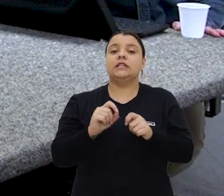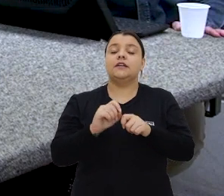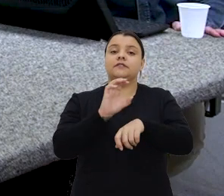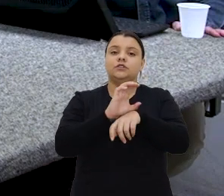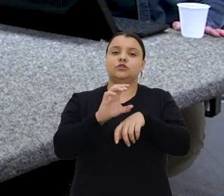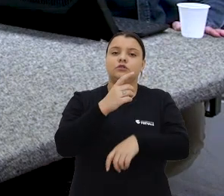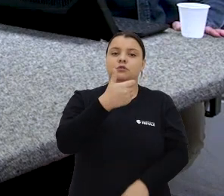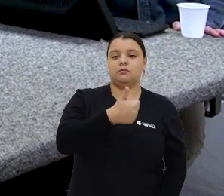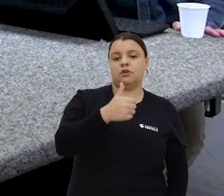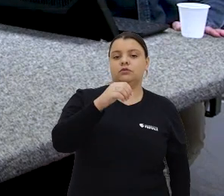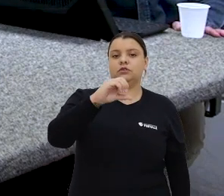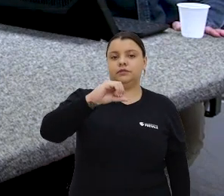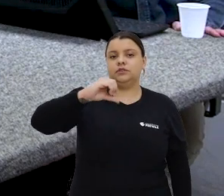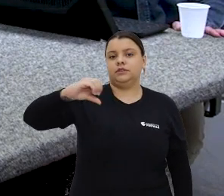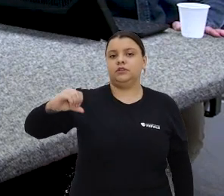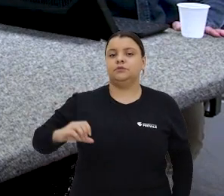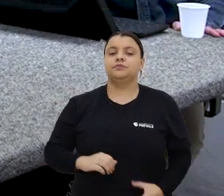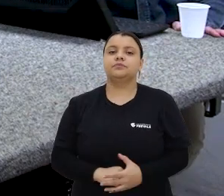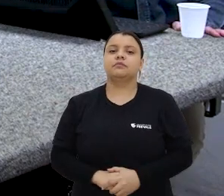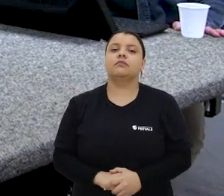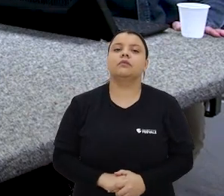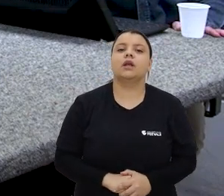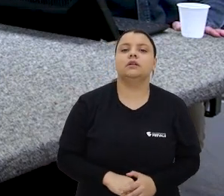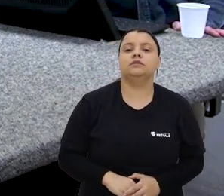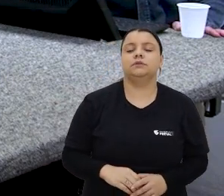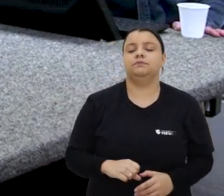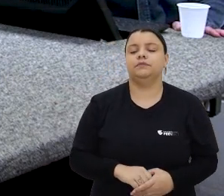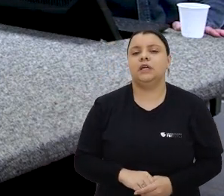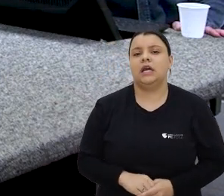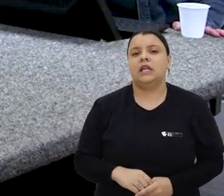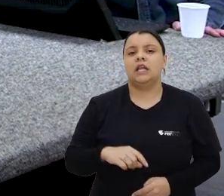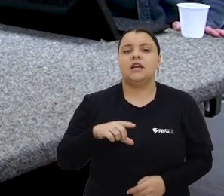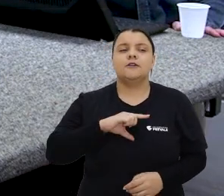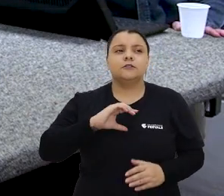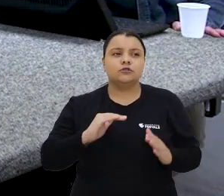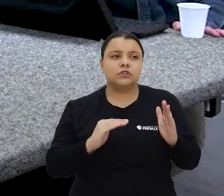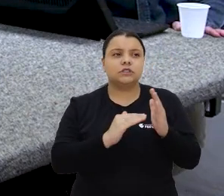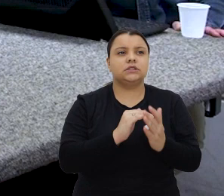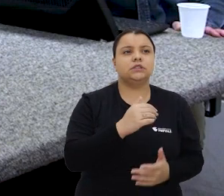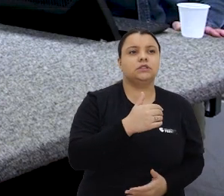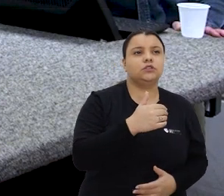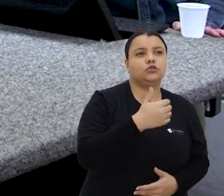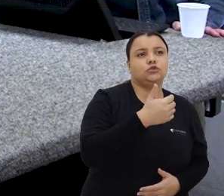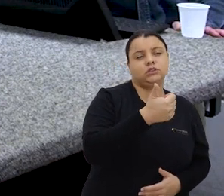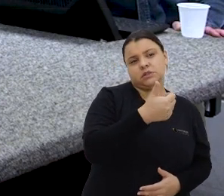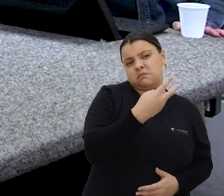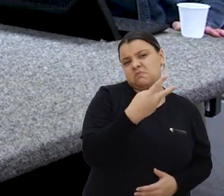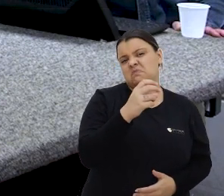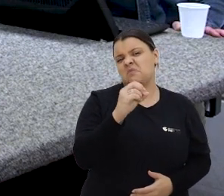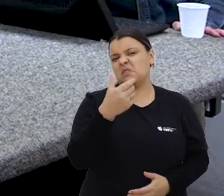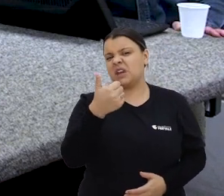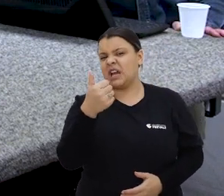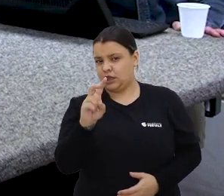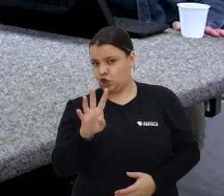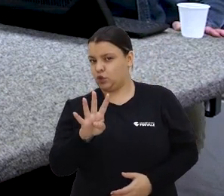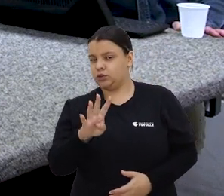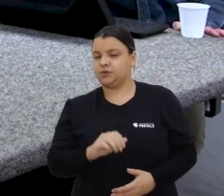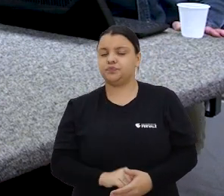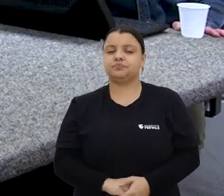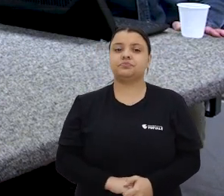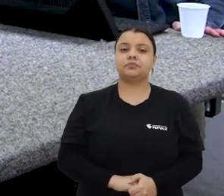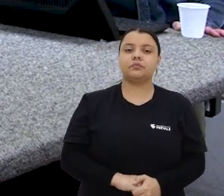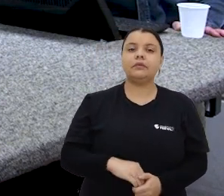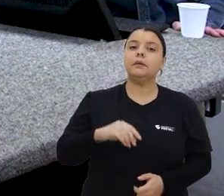Maria, né? E atuei de 99 até 2014. Mas veio naquela perspectiva que eu te falei lá do início,